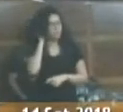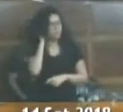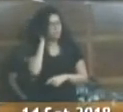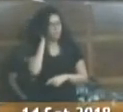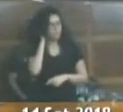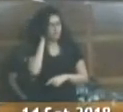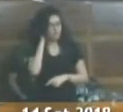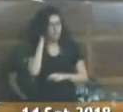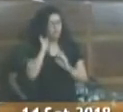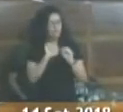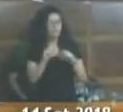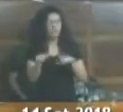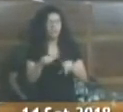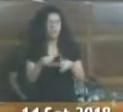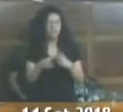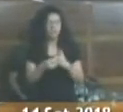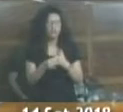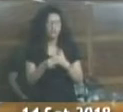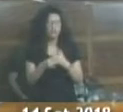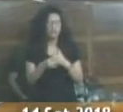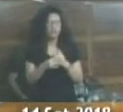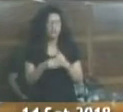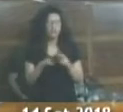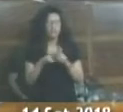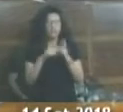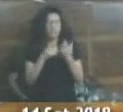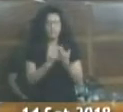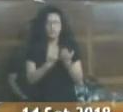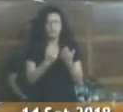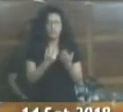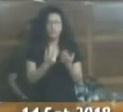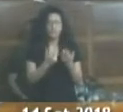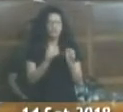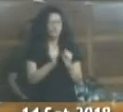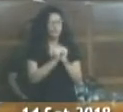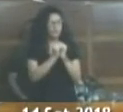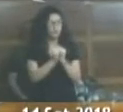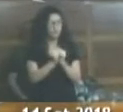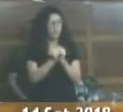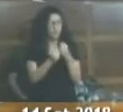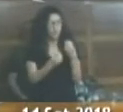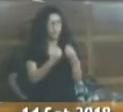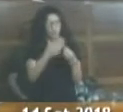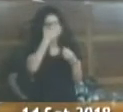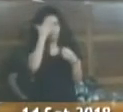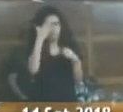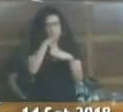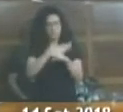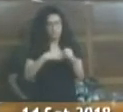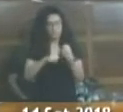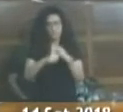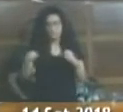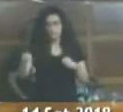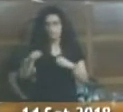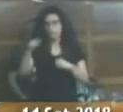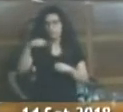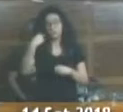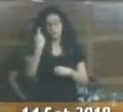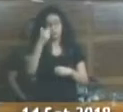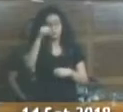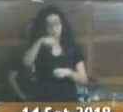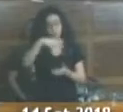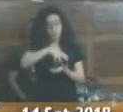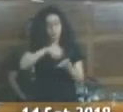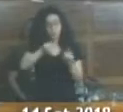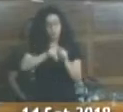possa trabalhar aí, a partir dessa audiência, todos nós juntos, né? Assim como o pessoal da Ilha Grande, o pessoal do continente. E como